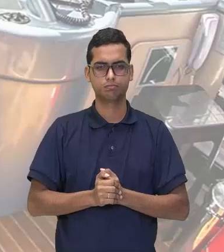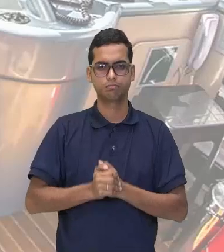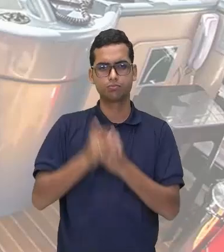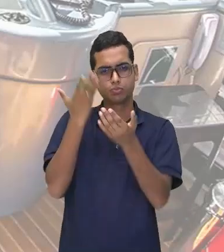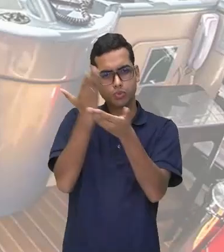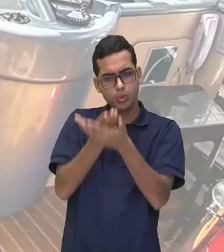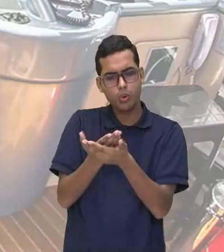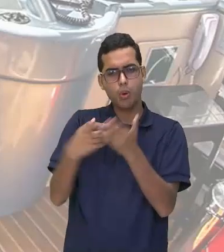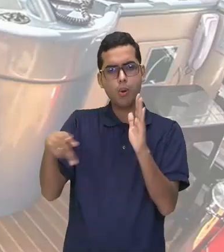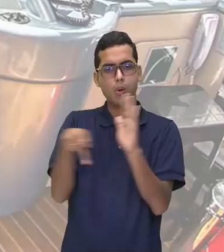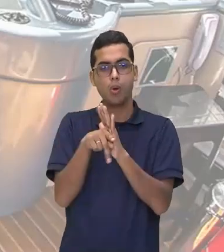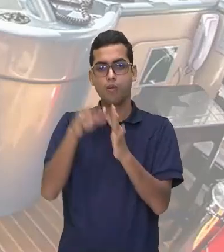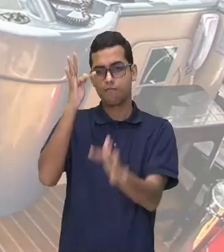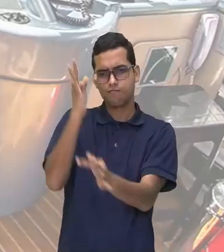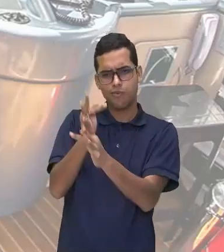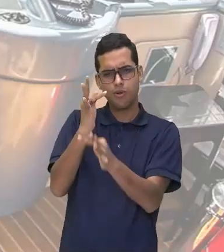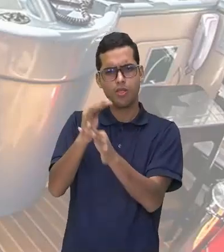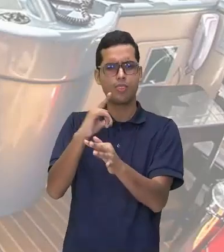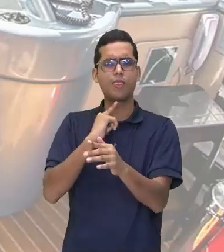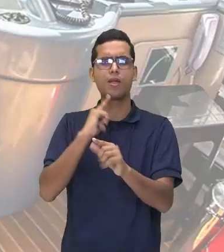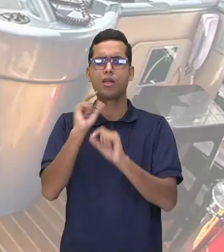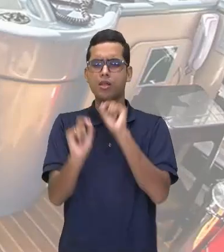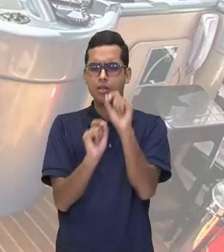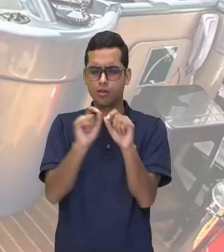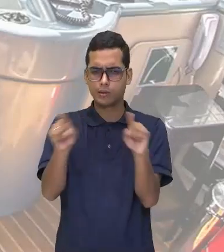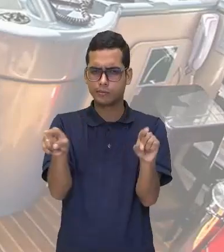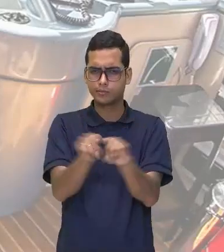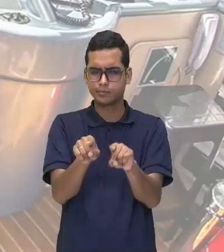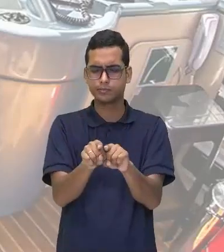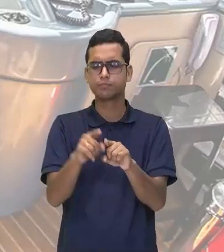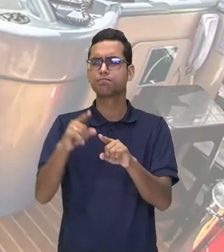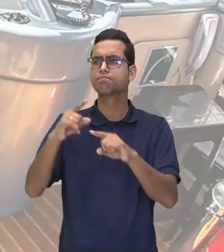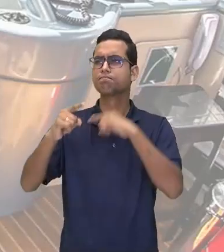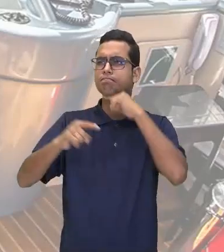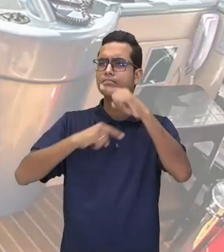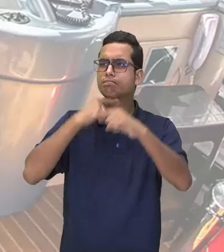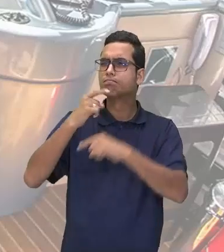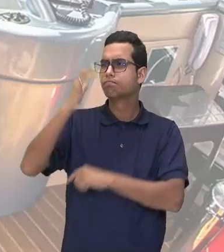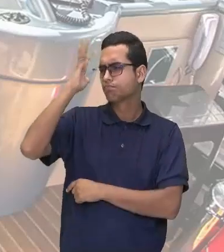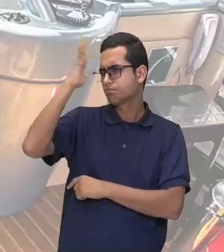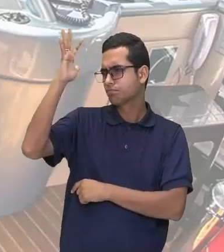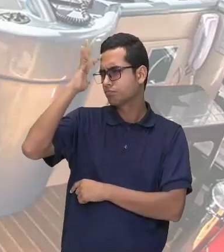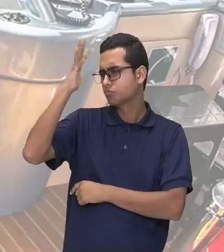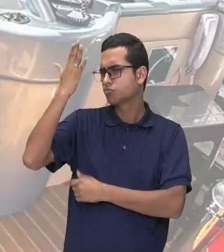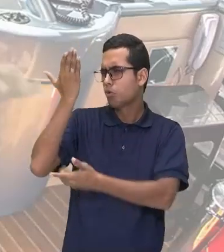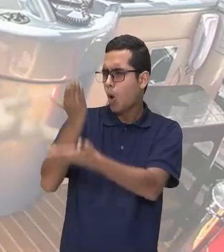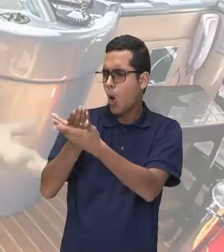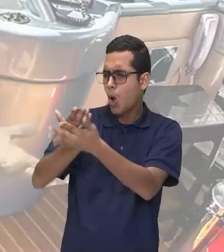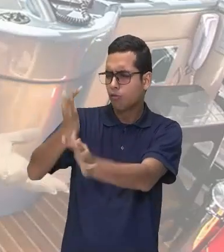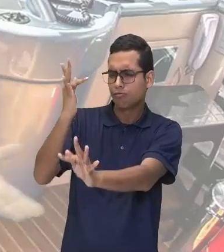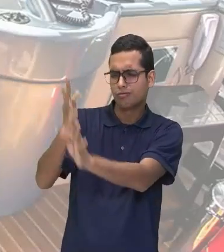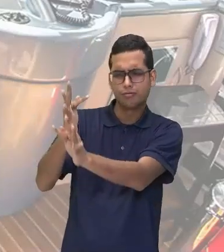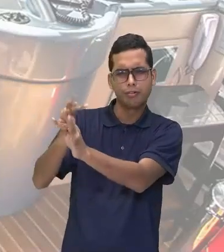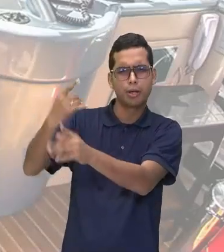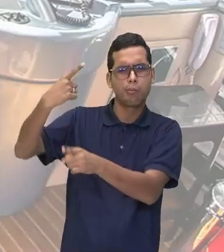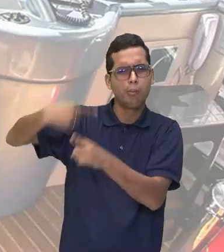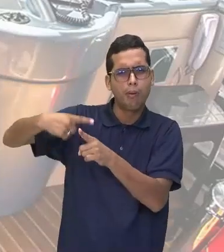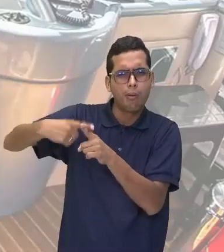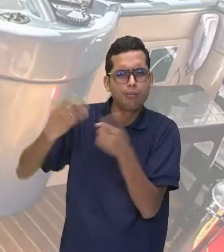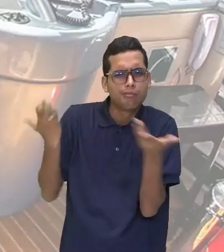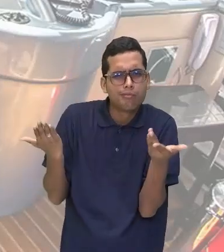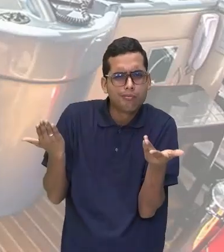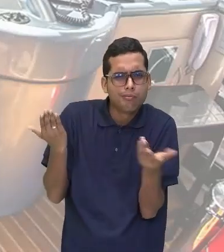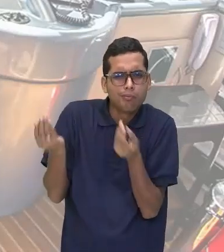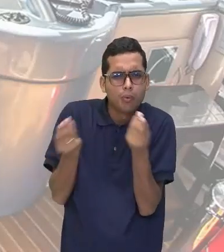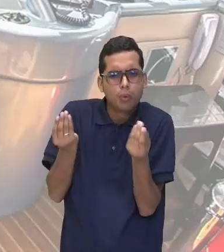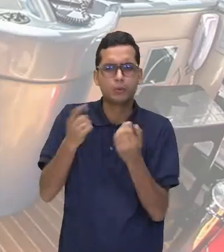seguinte questionamento. Ou também você pode ficar se perguntando, por que eu tenho que estudar física? Muitas das vezes, ao se